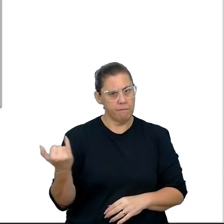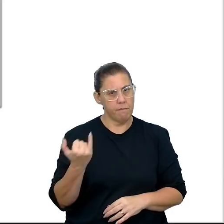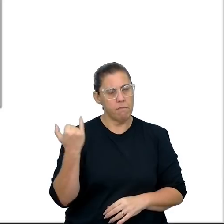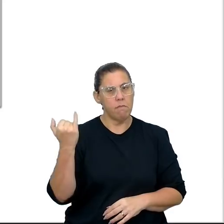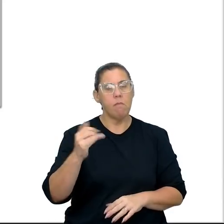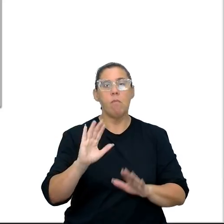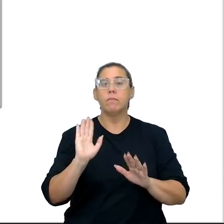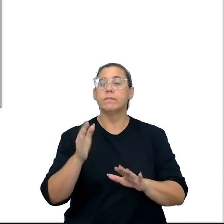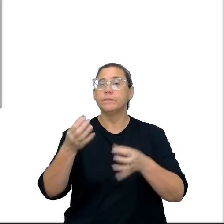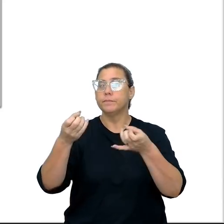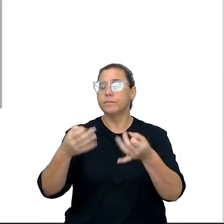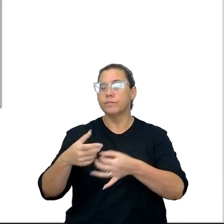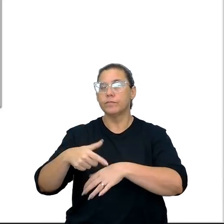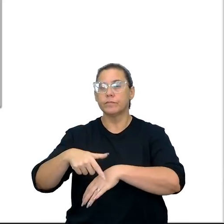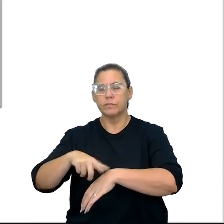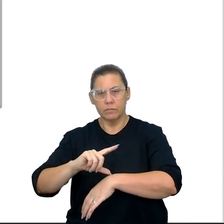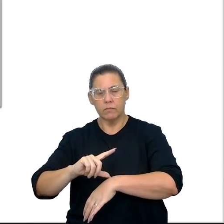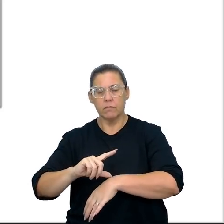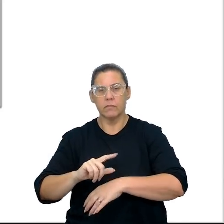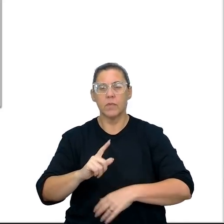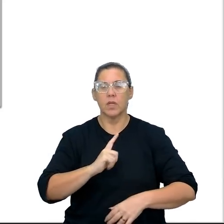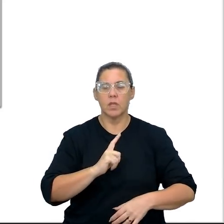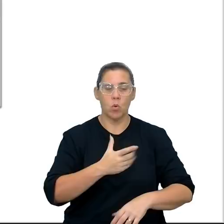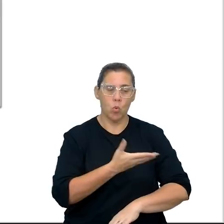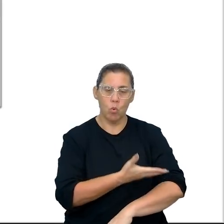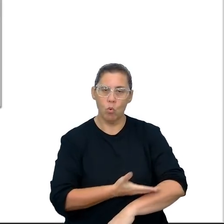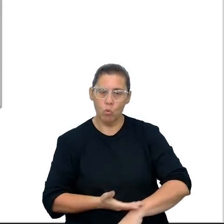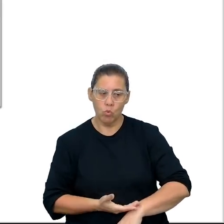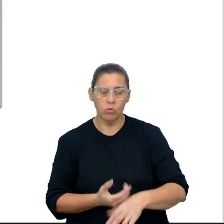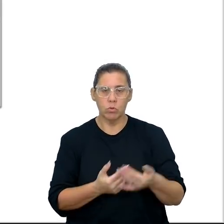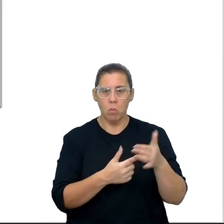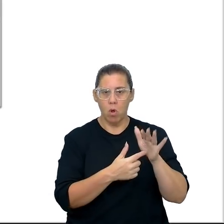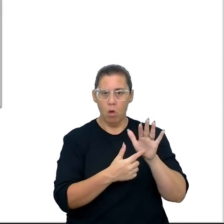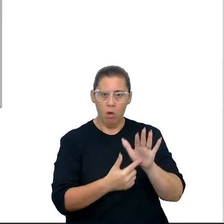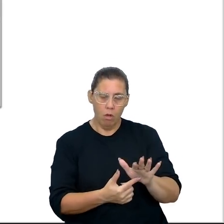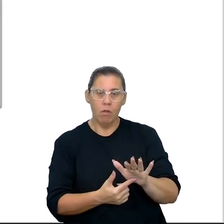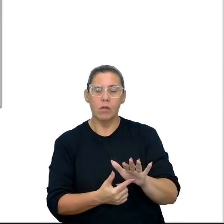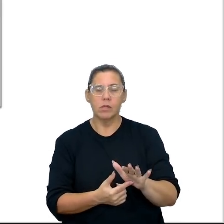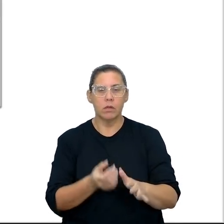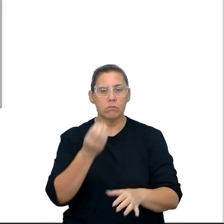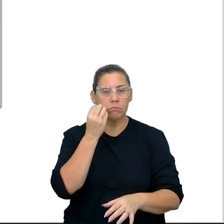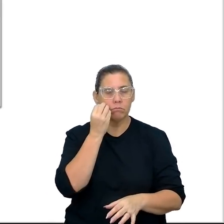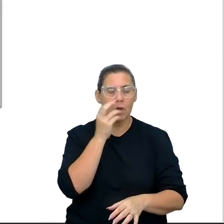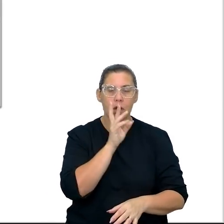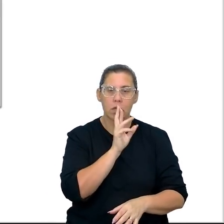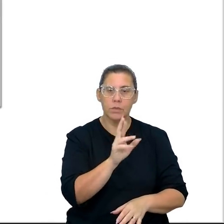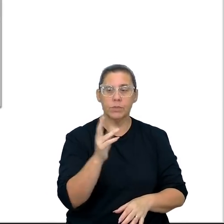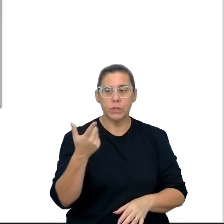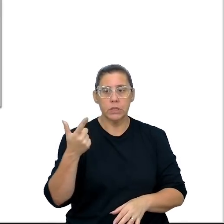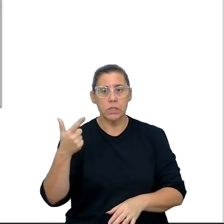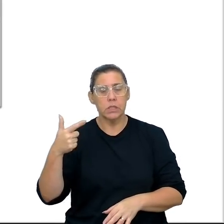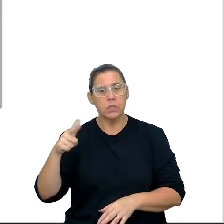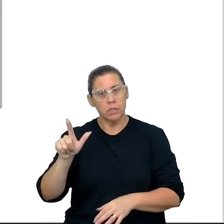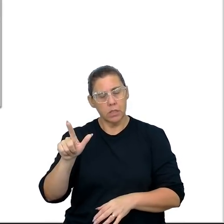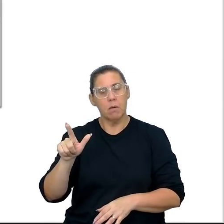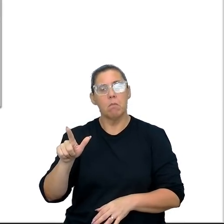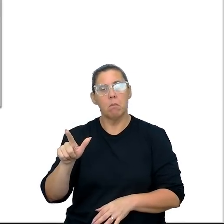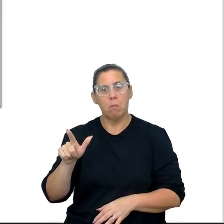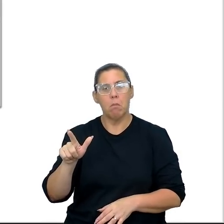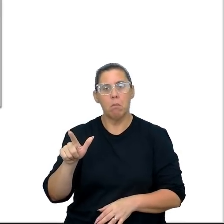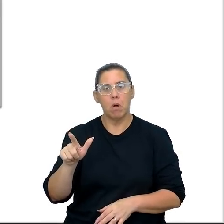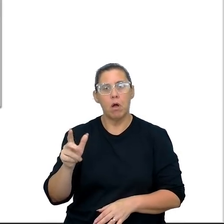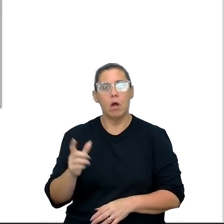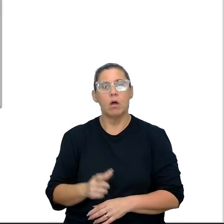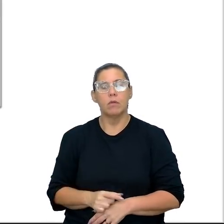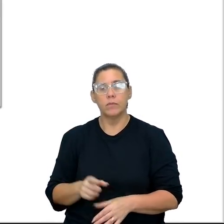né, como eu já disse anteriormente, que eles tenham o hábito de trazer a resposta e depois trazer a resposta deles